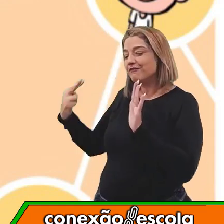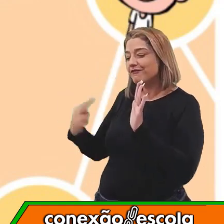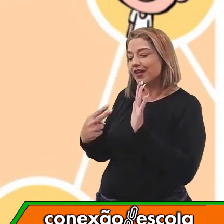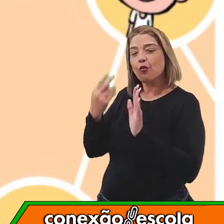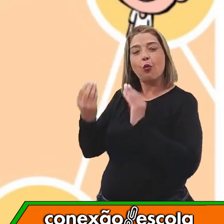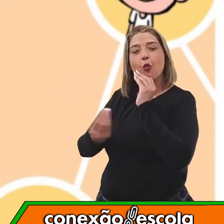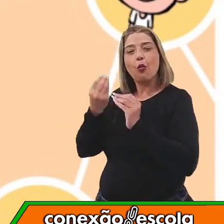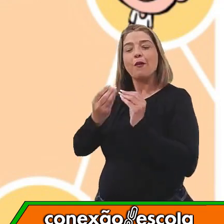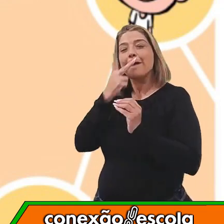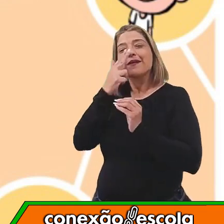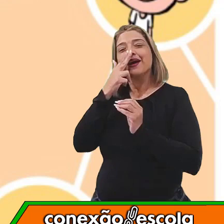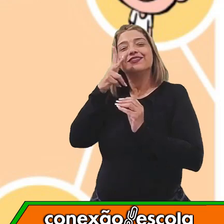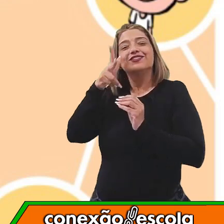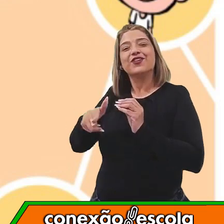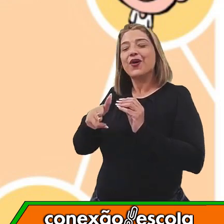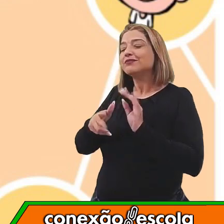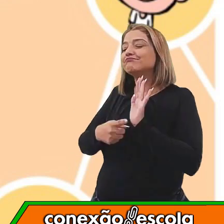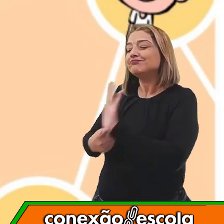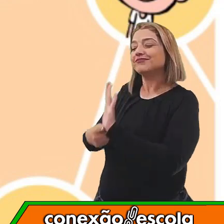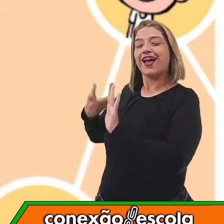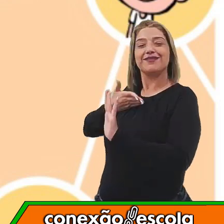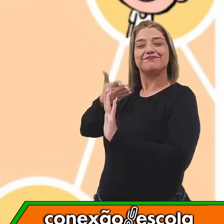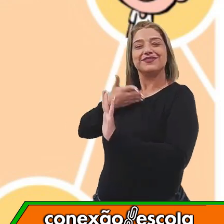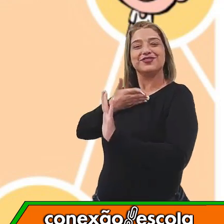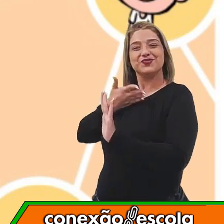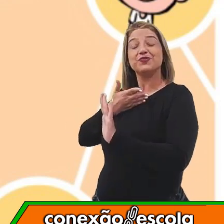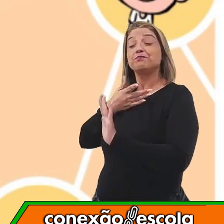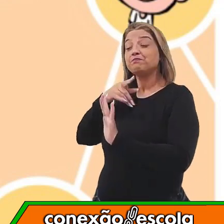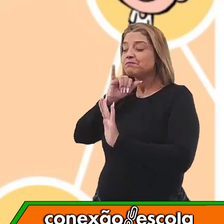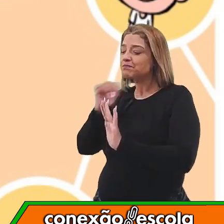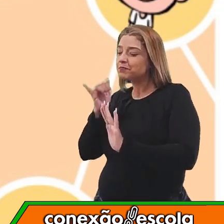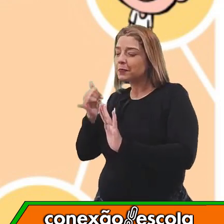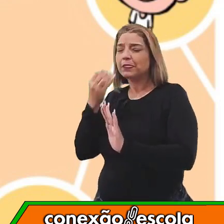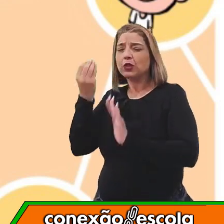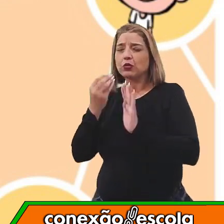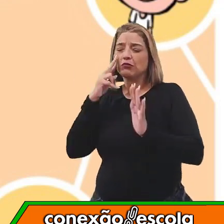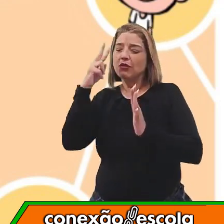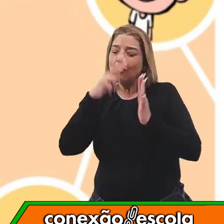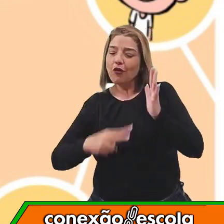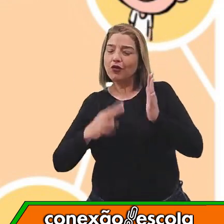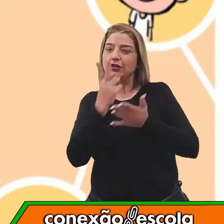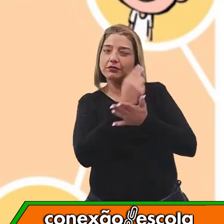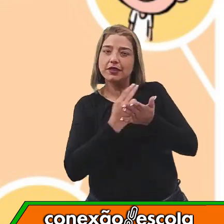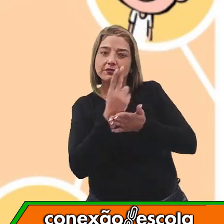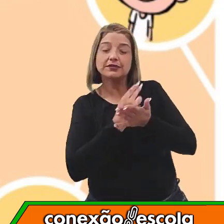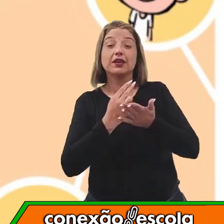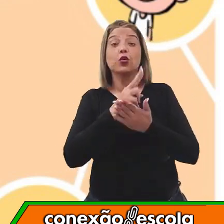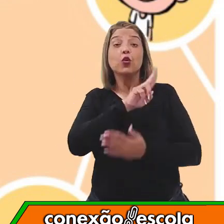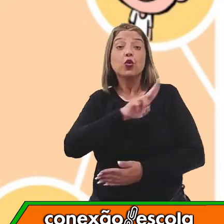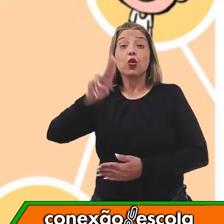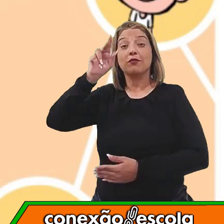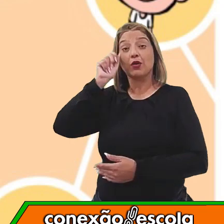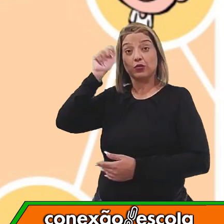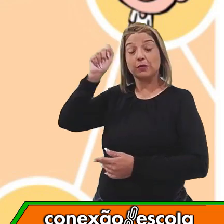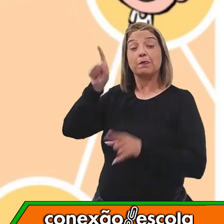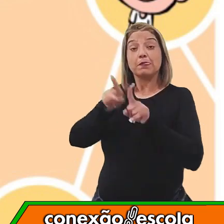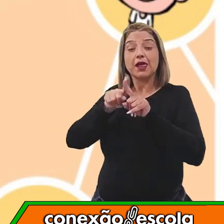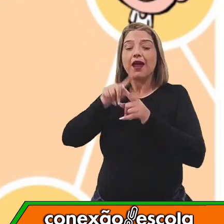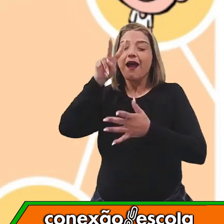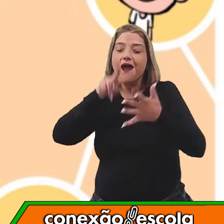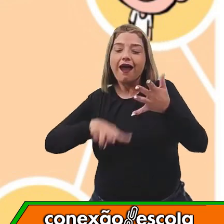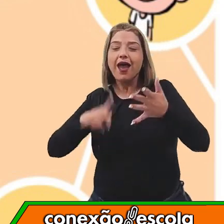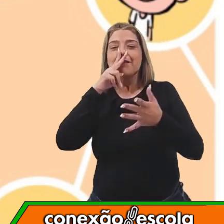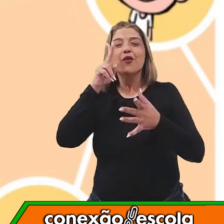quem apresenta um amigo. Fale para ele sobre as ilustrações da capa, o nome do autor. Que tal ler a história